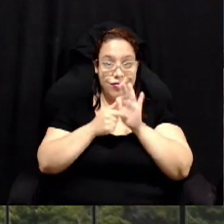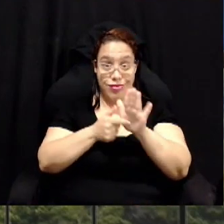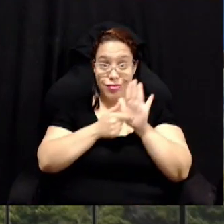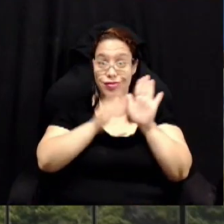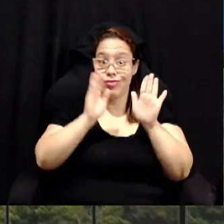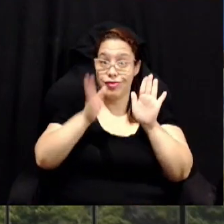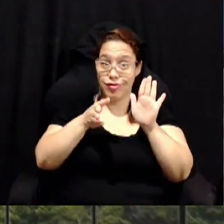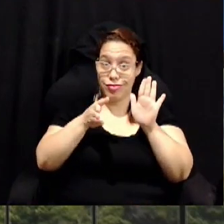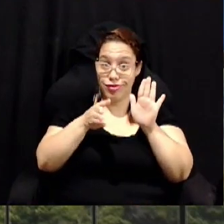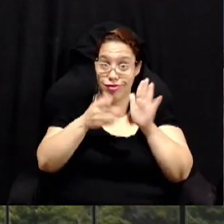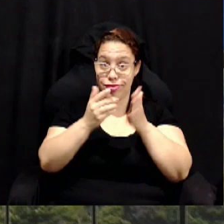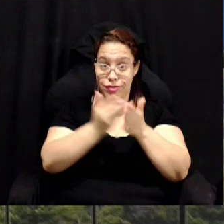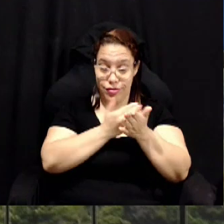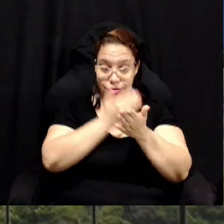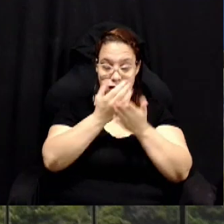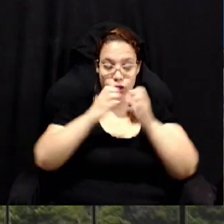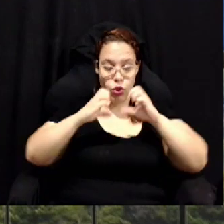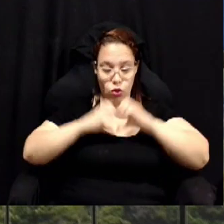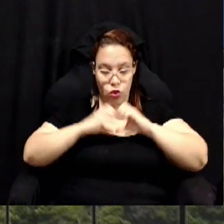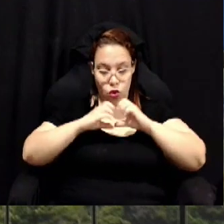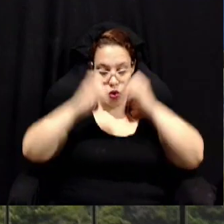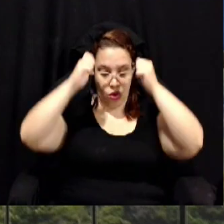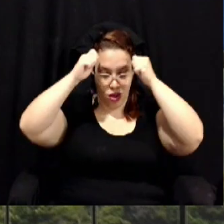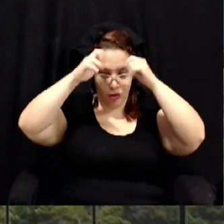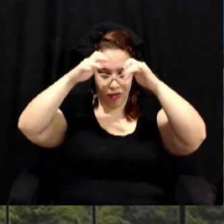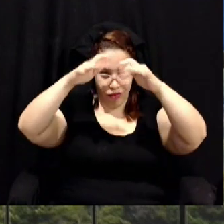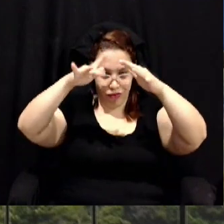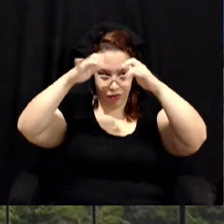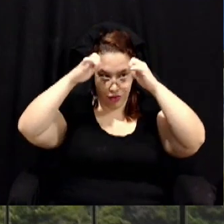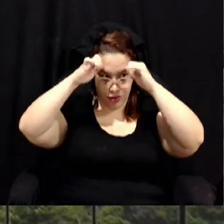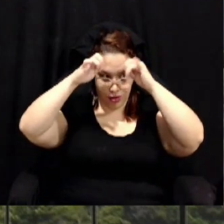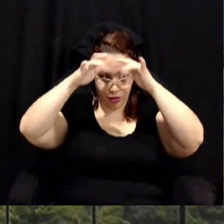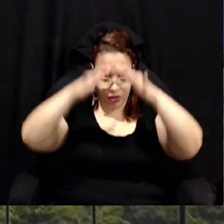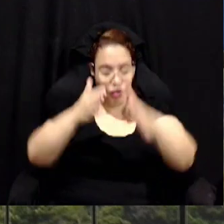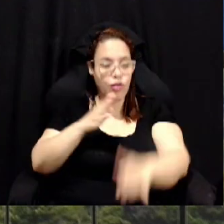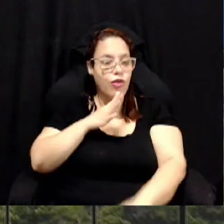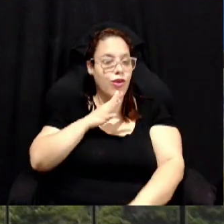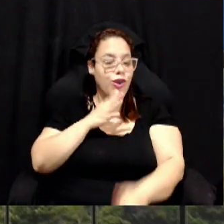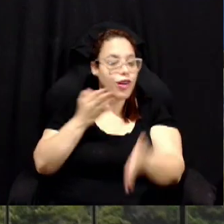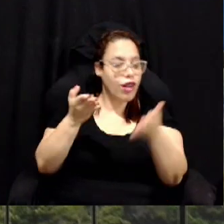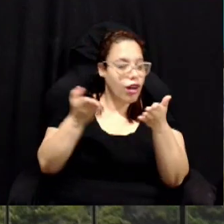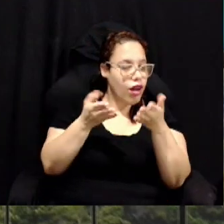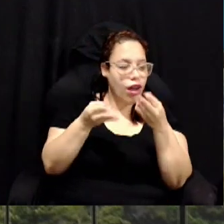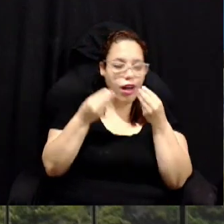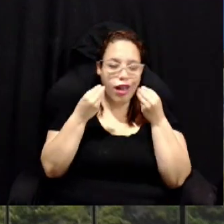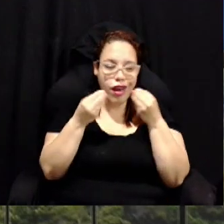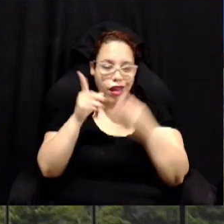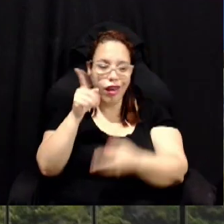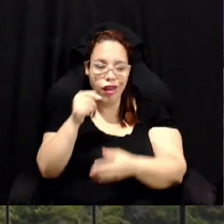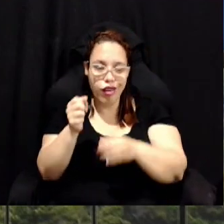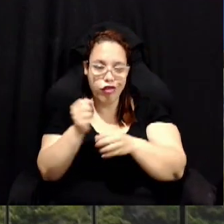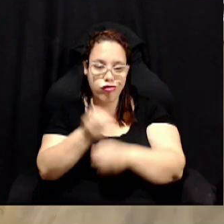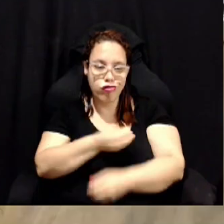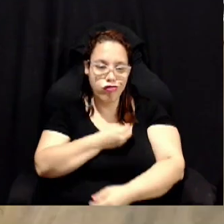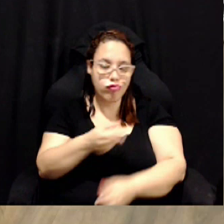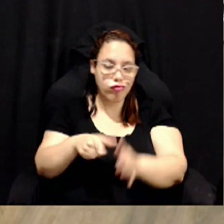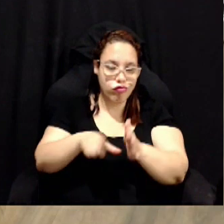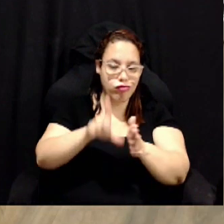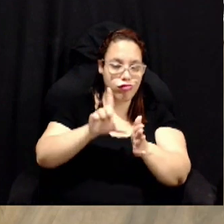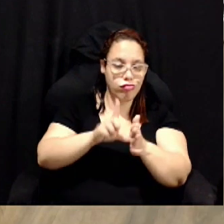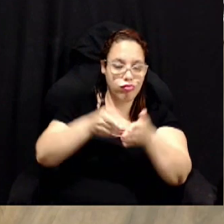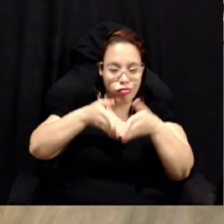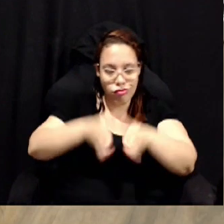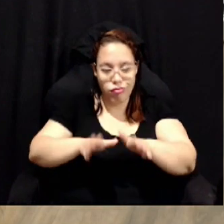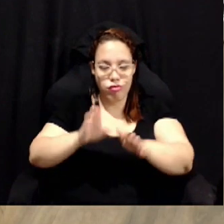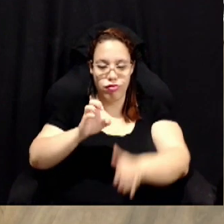O Amor de Autista. Então, para quem está te conhecendo hoje, como é que era a sua vida antes do nascimento da